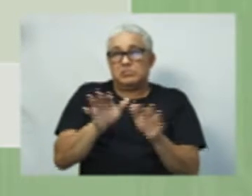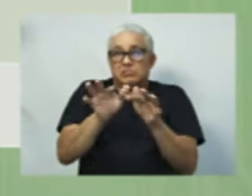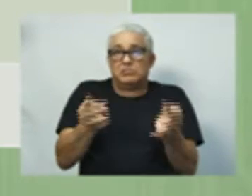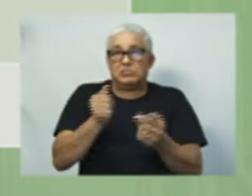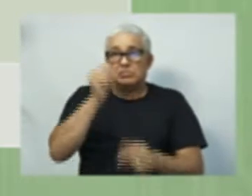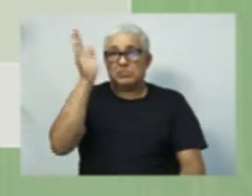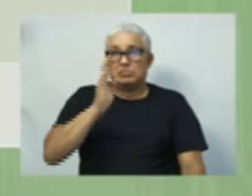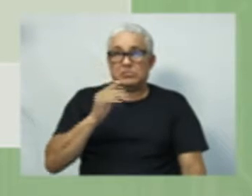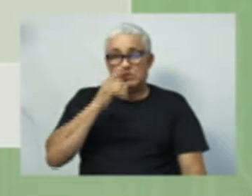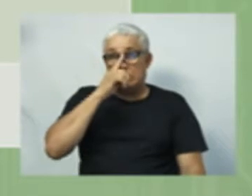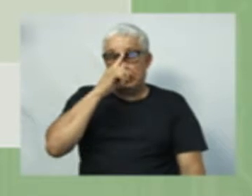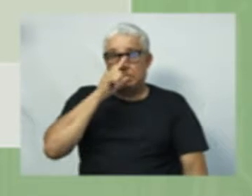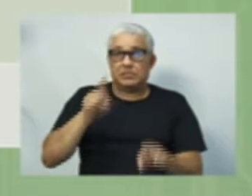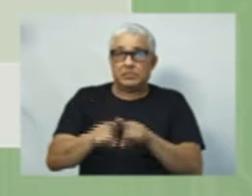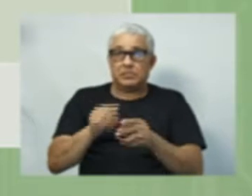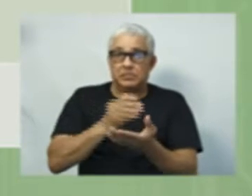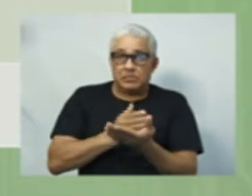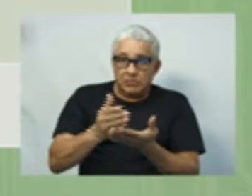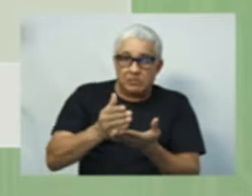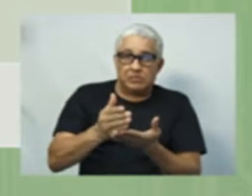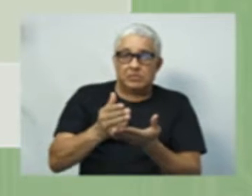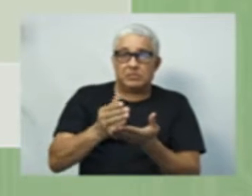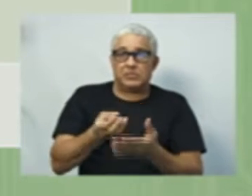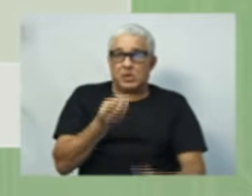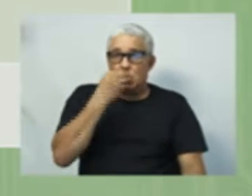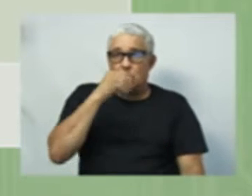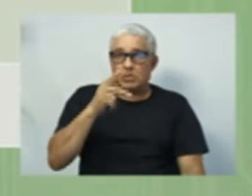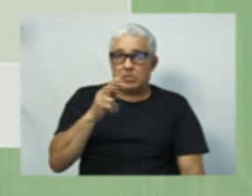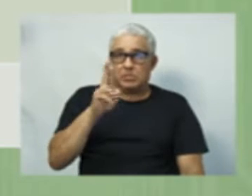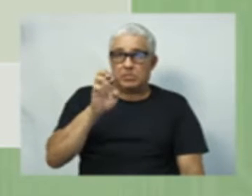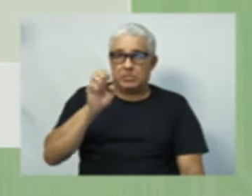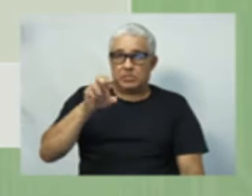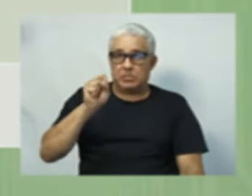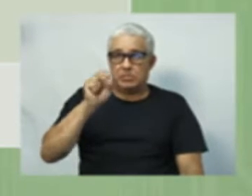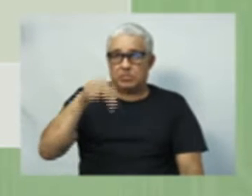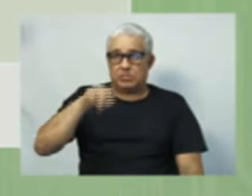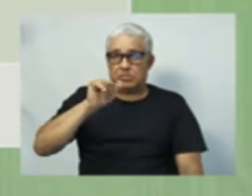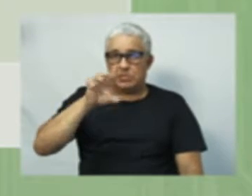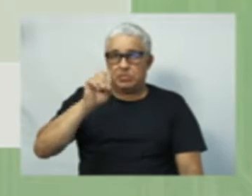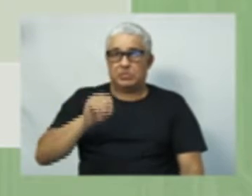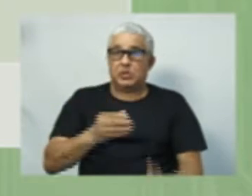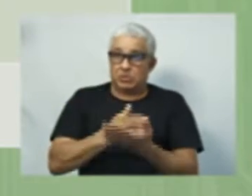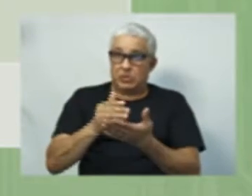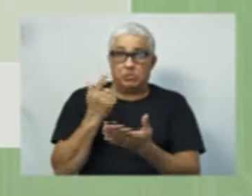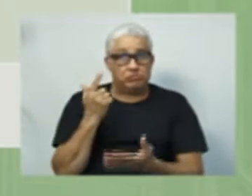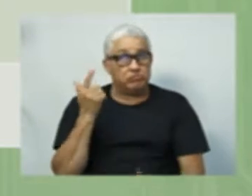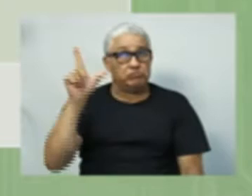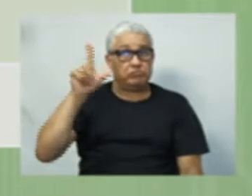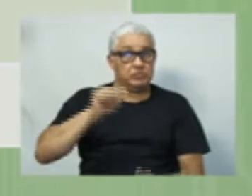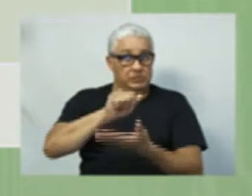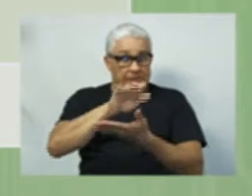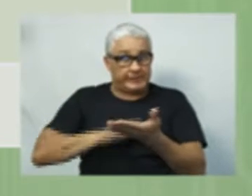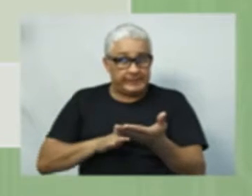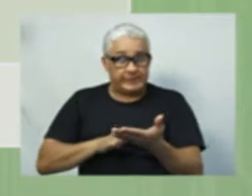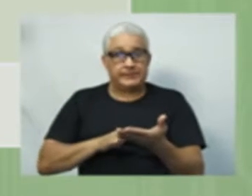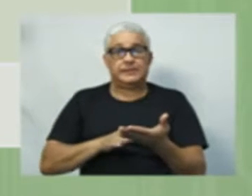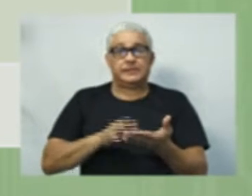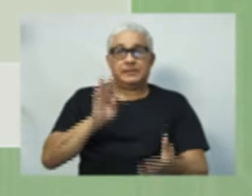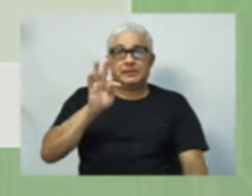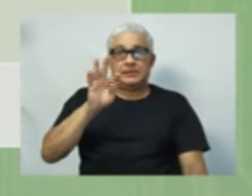Nacional e introdução ao lucro presumido. E também teremos o início de outra atividade, que é a